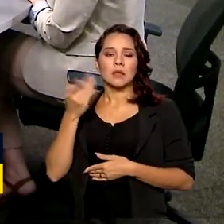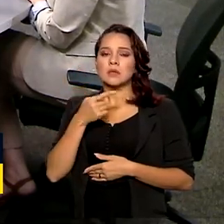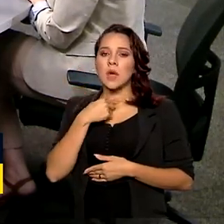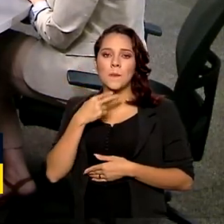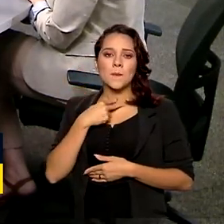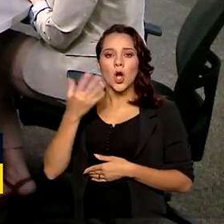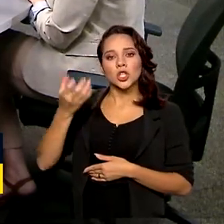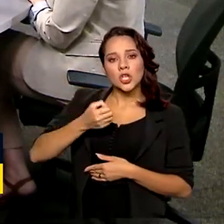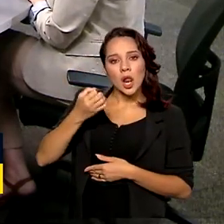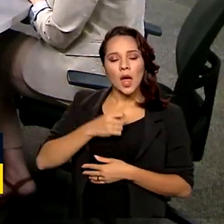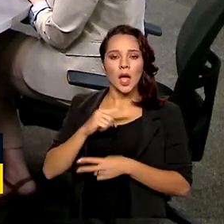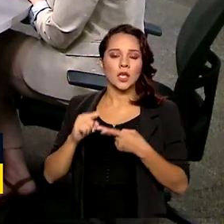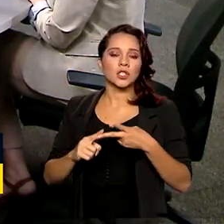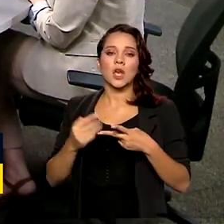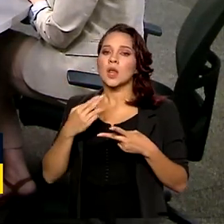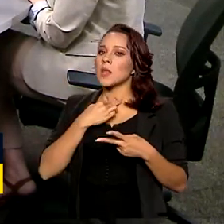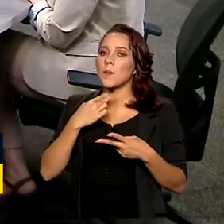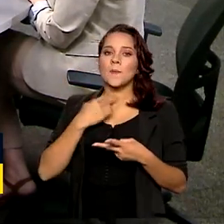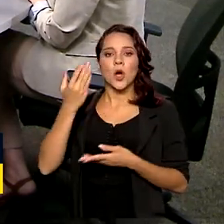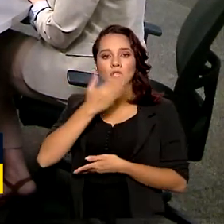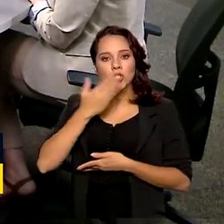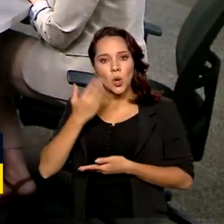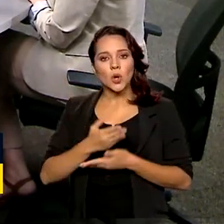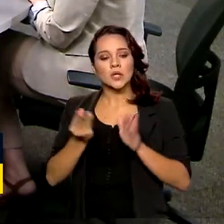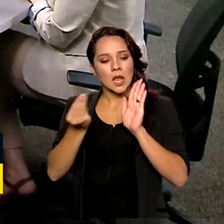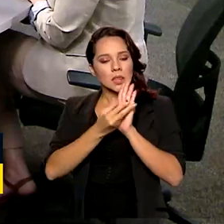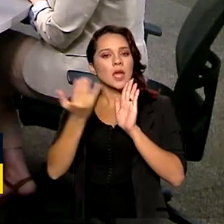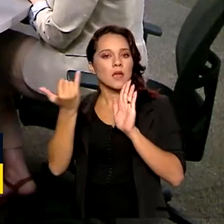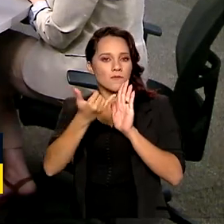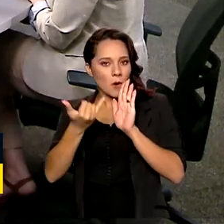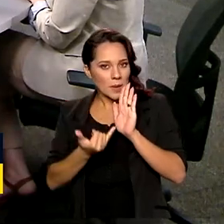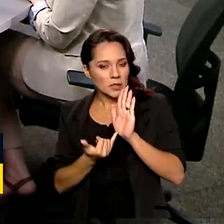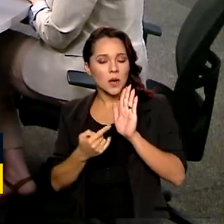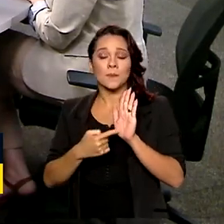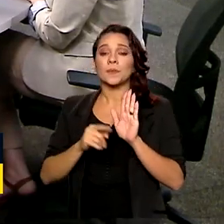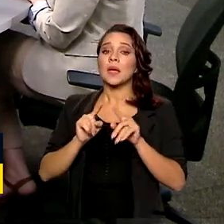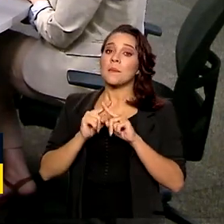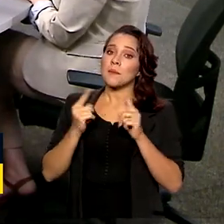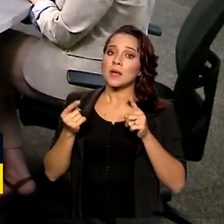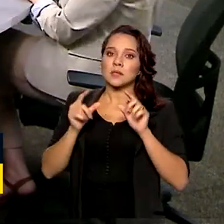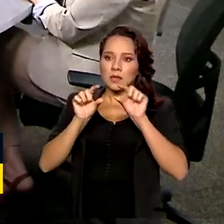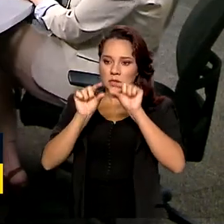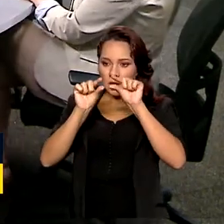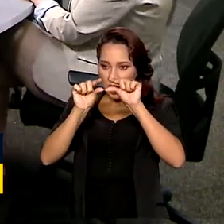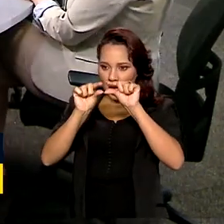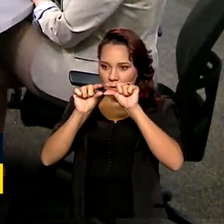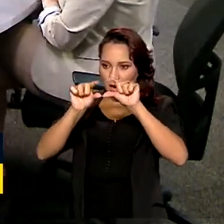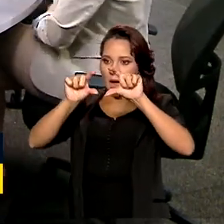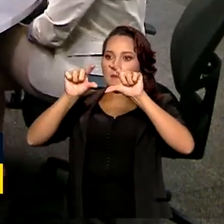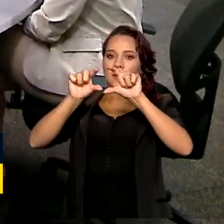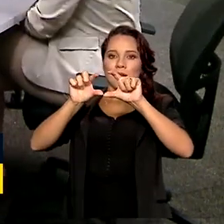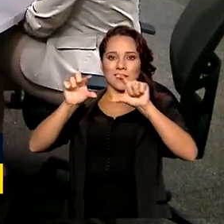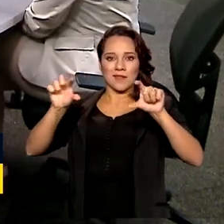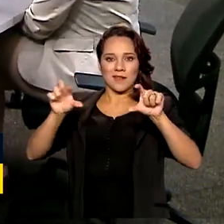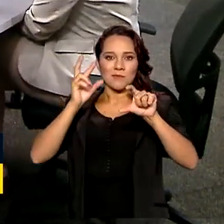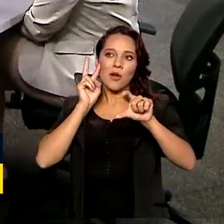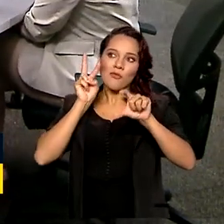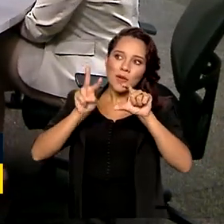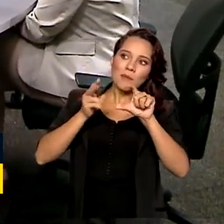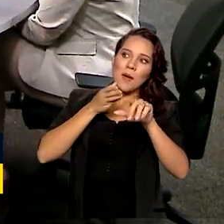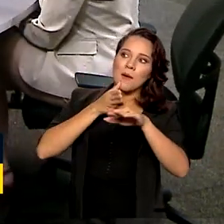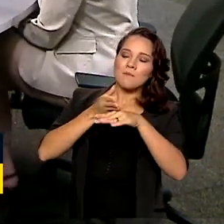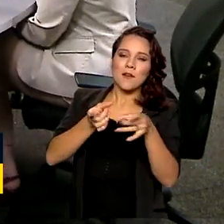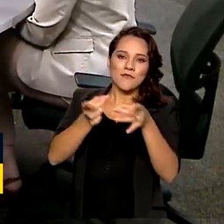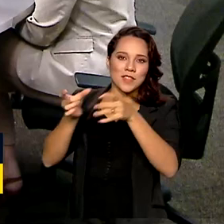tem intolerância ao açúcar. Então tem essas informações. Mas estamos ampliando essas informações para poder botar no